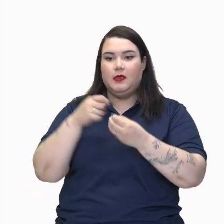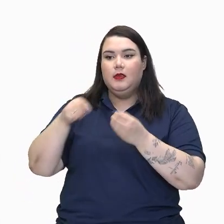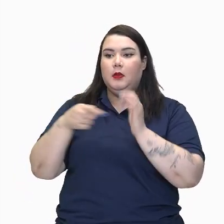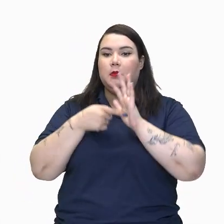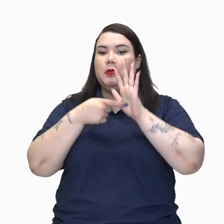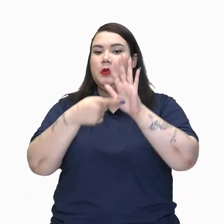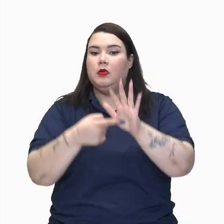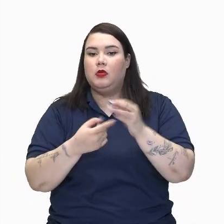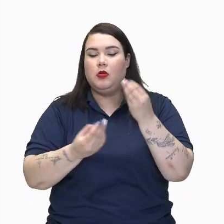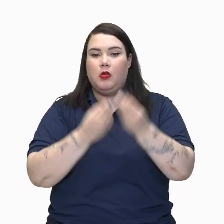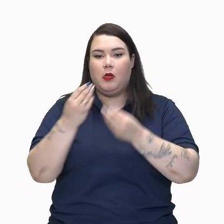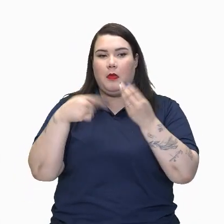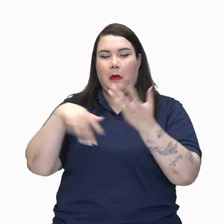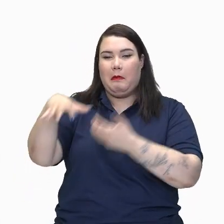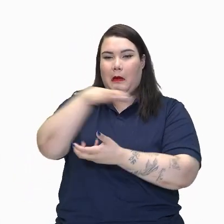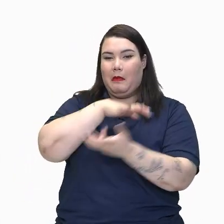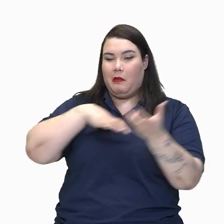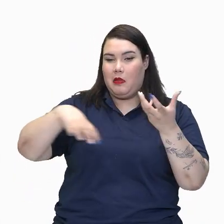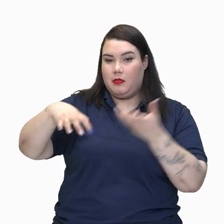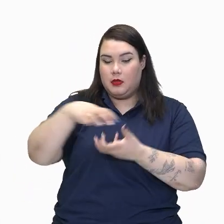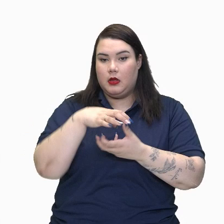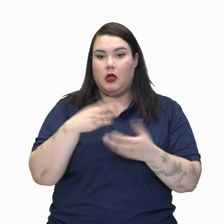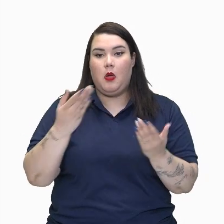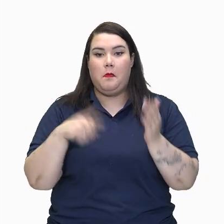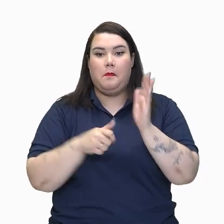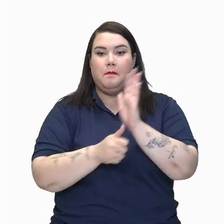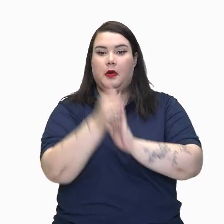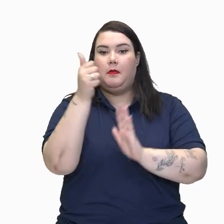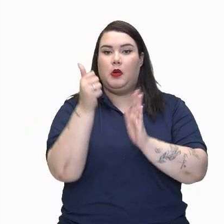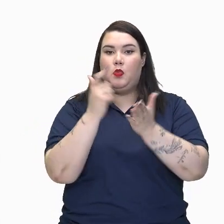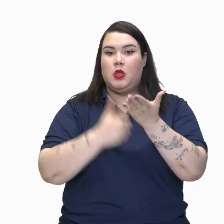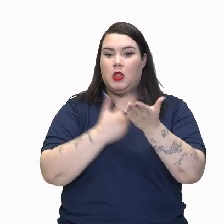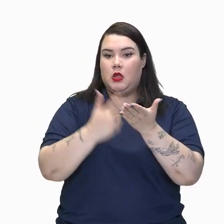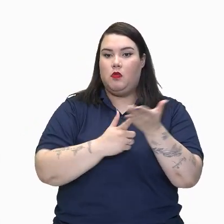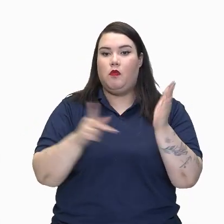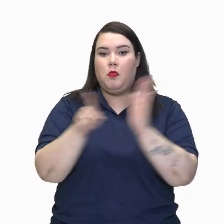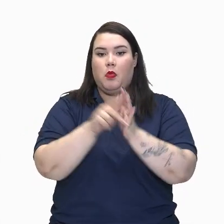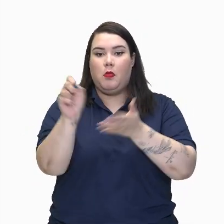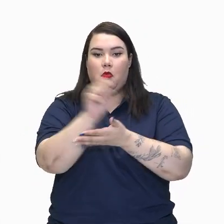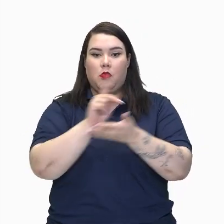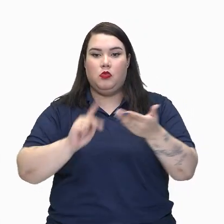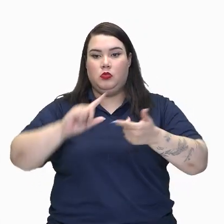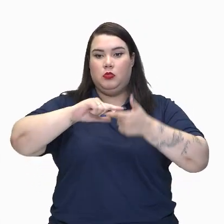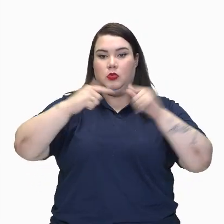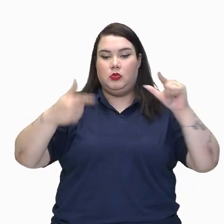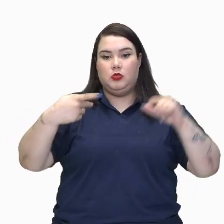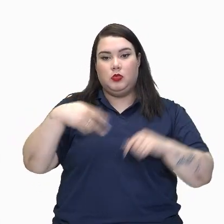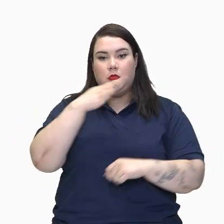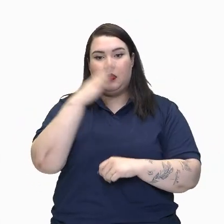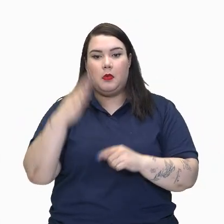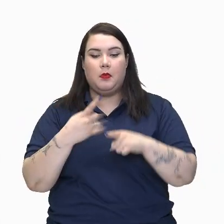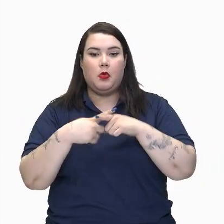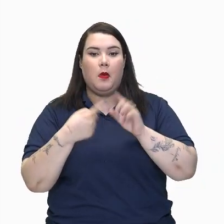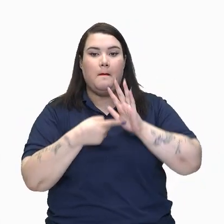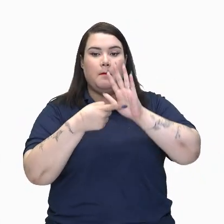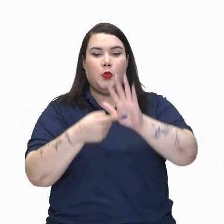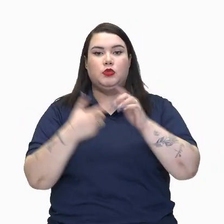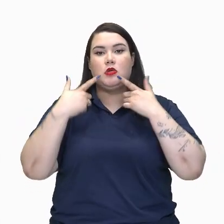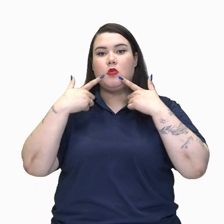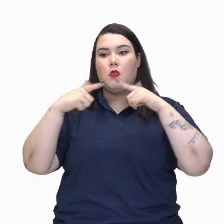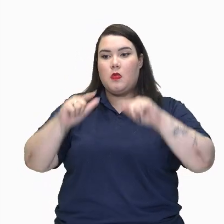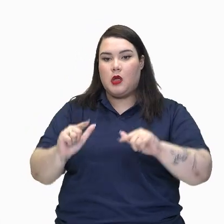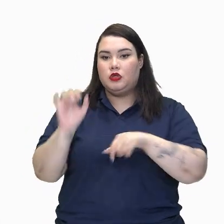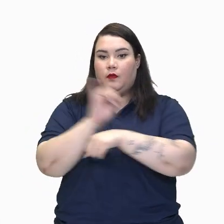essa ideia de caos, né? E é considerado o primeiro livro da poesia modernista no Brasil. Traz essa linguagem coloquial e